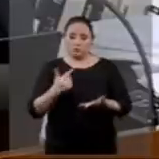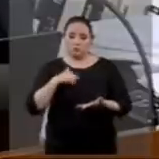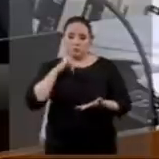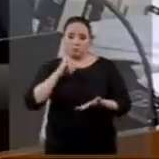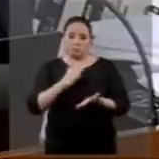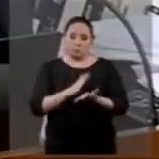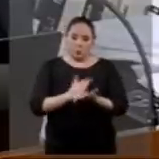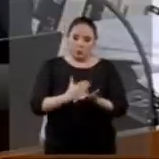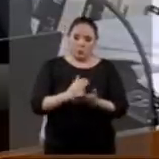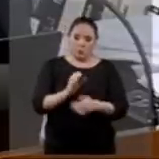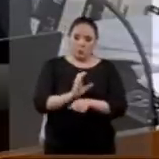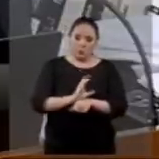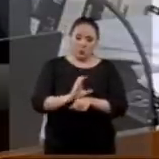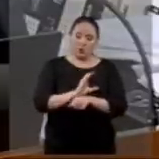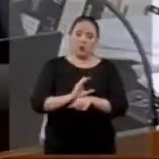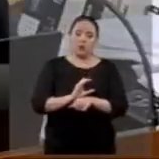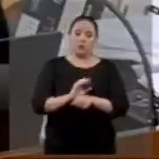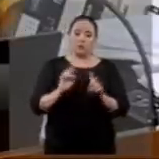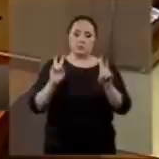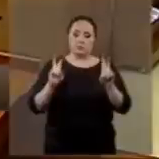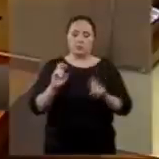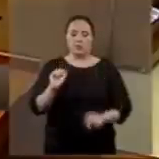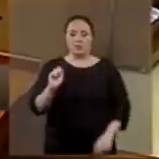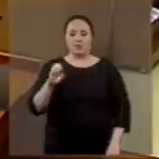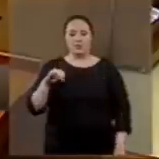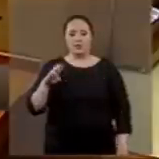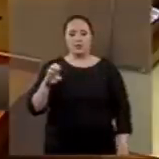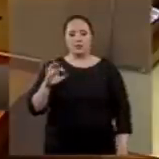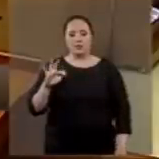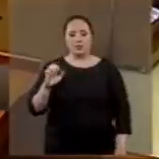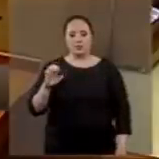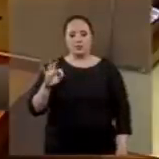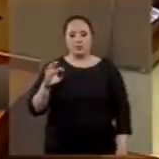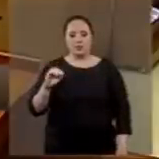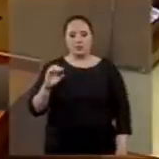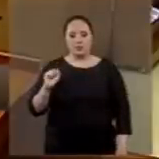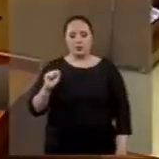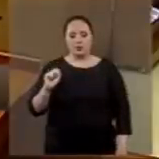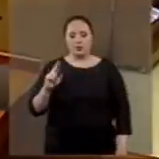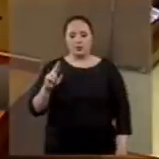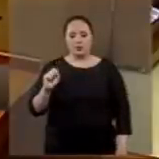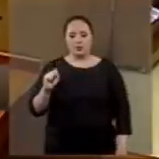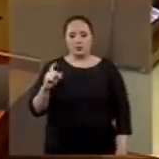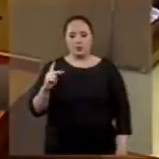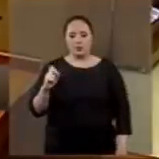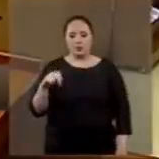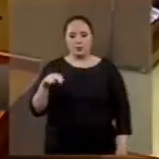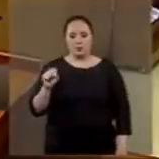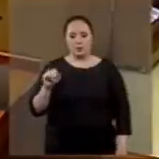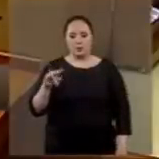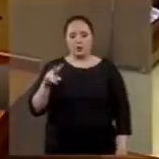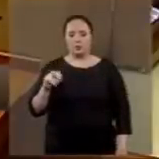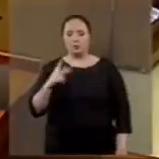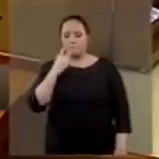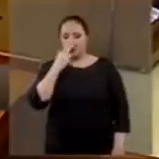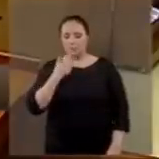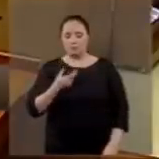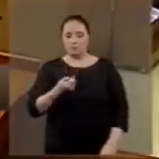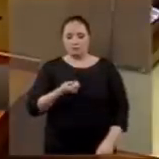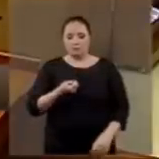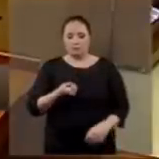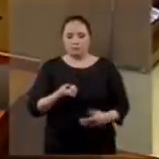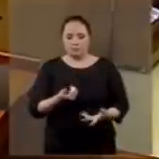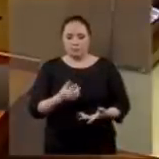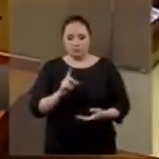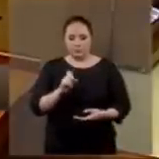parcialmente inconstitucional aqui o sem efeito suspensivo. Deu com uma mão e tirou com a outra, a lei 12.715. Deu com uma mão o